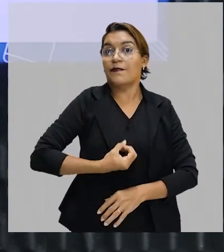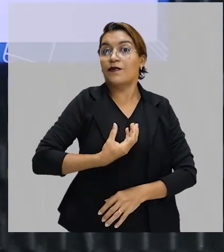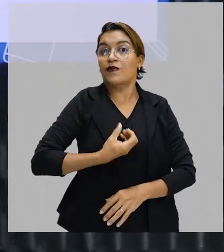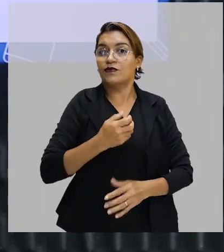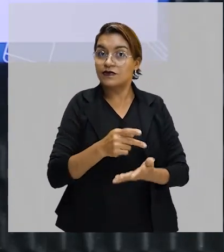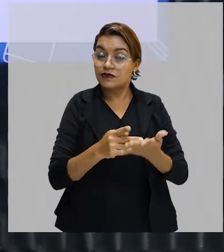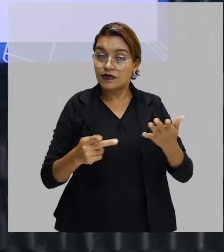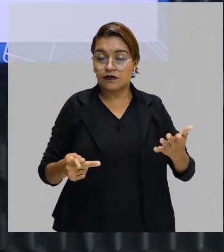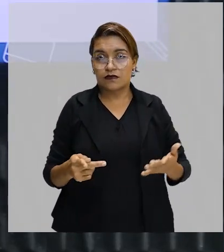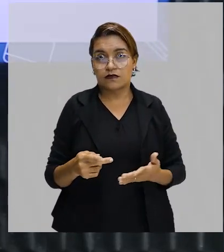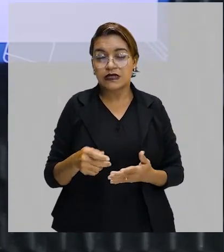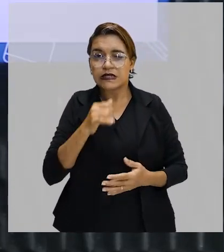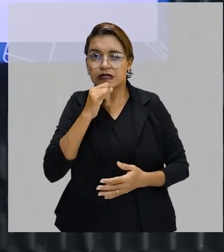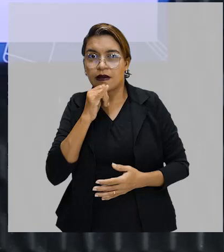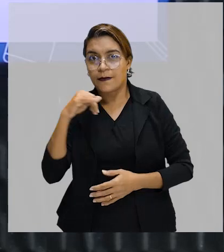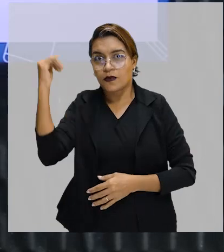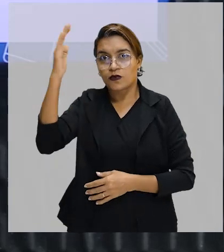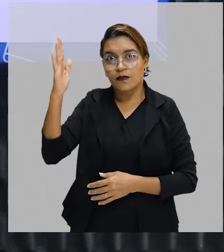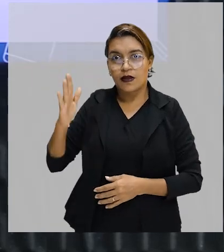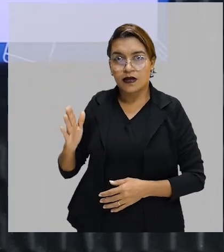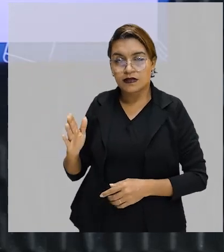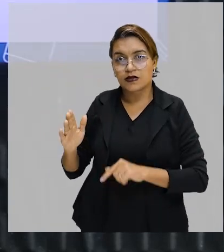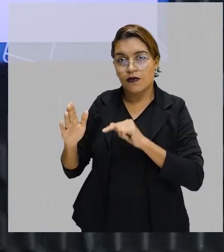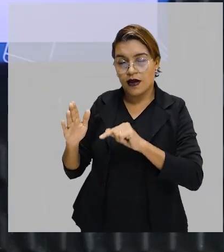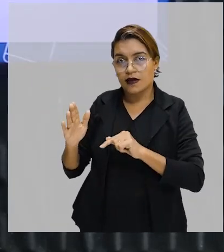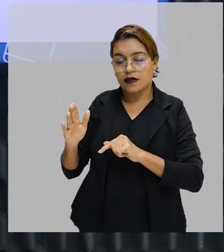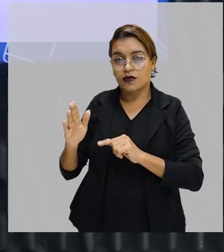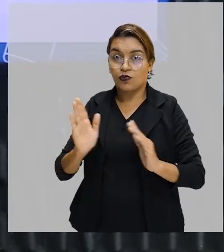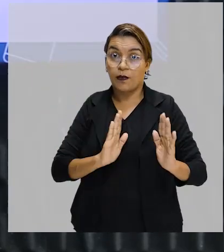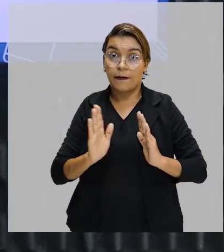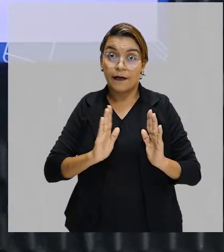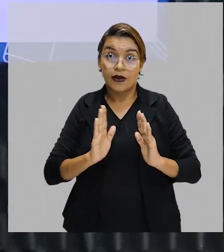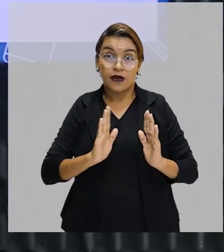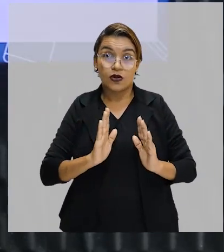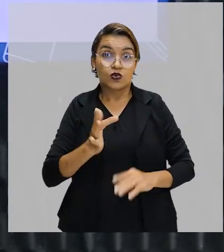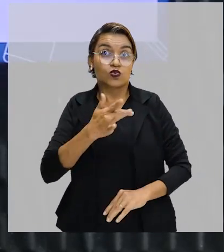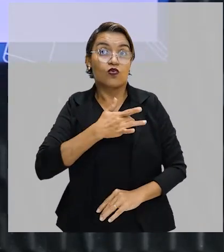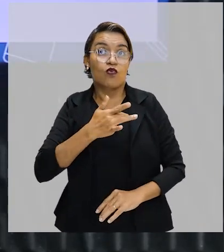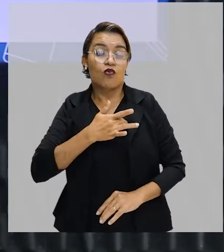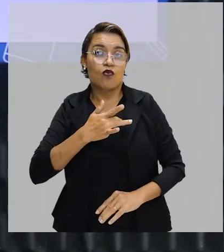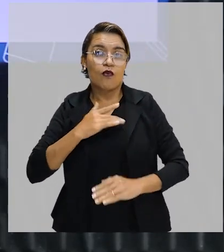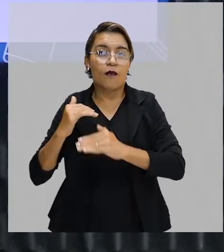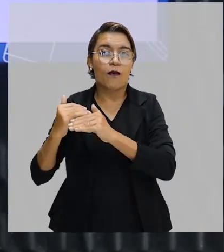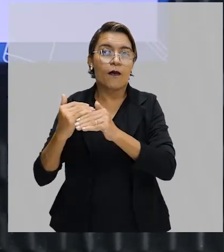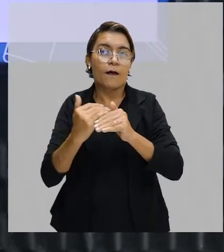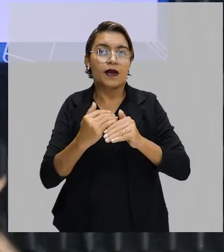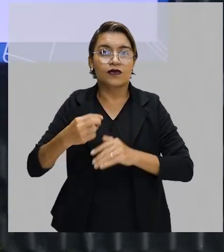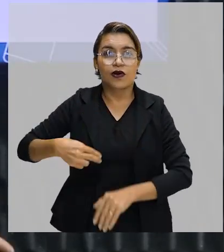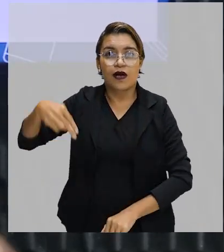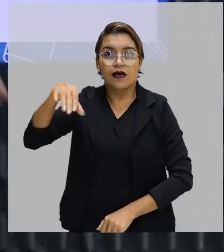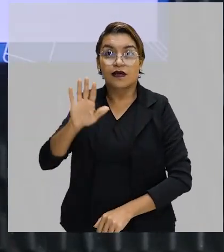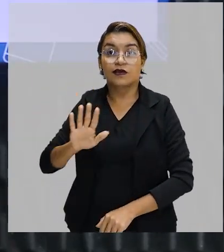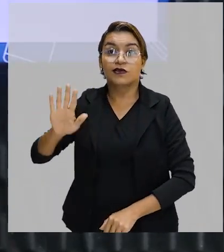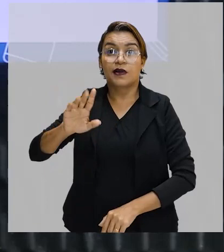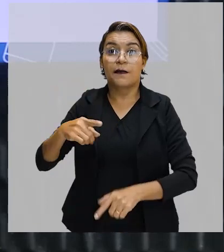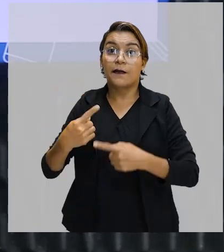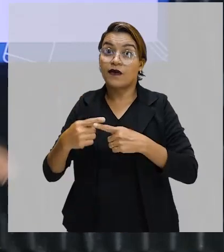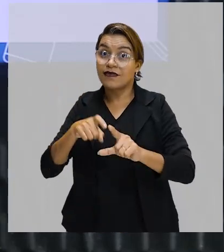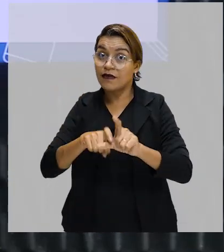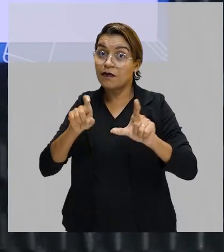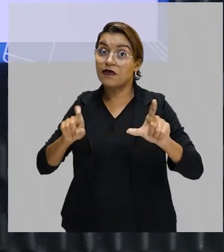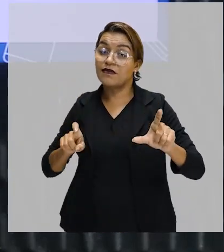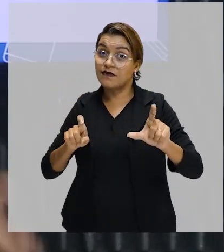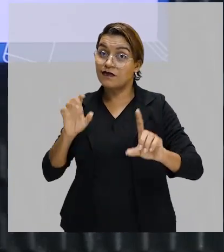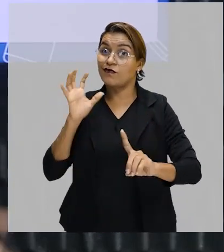na época do romantismo com padrões nacionais por conta da Independência até